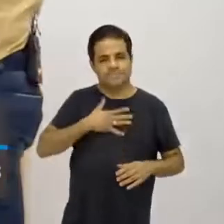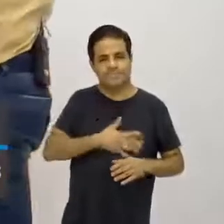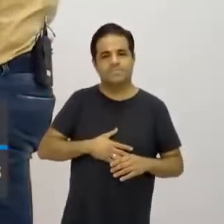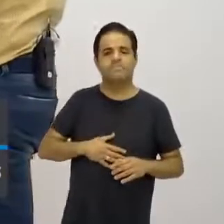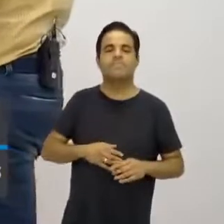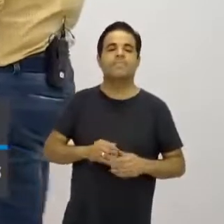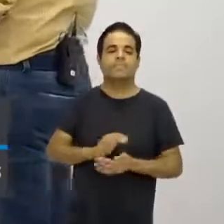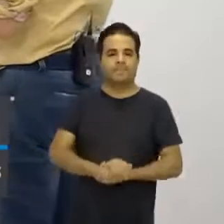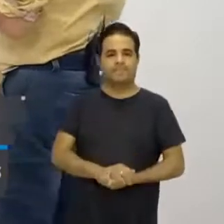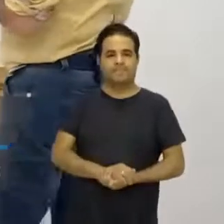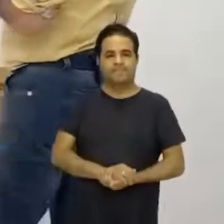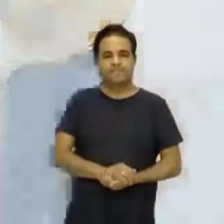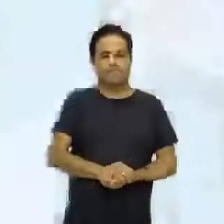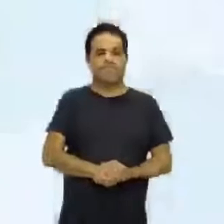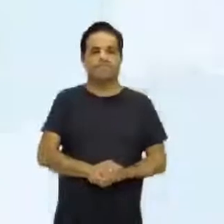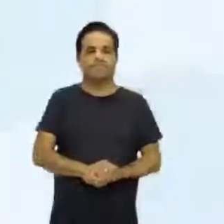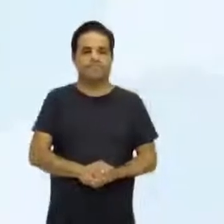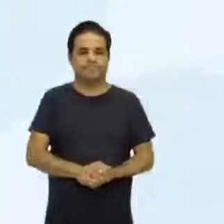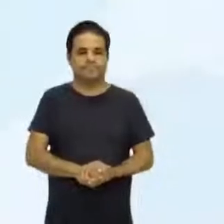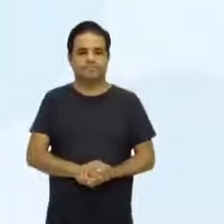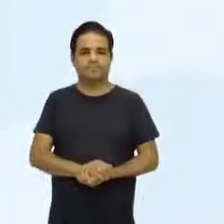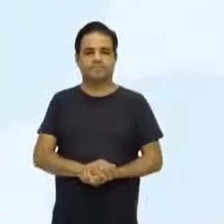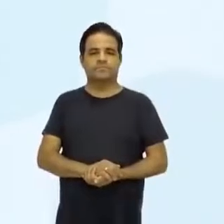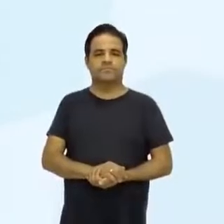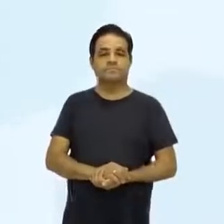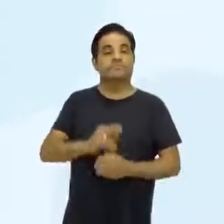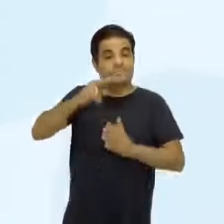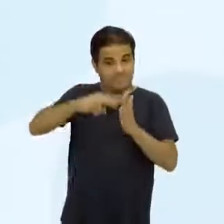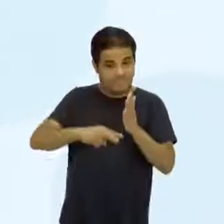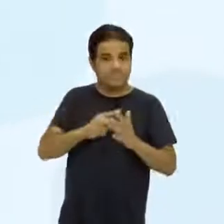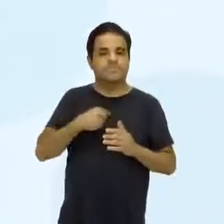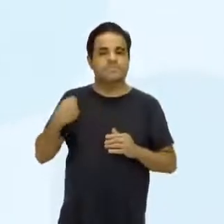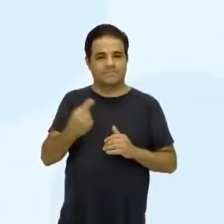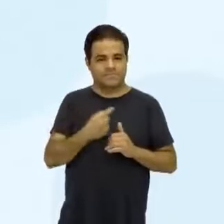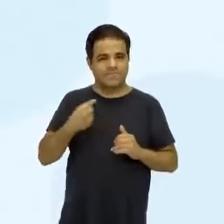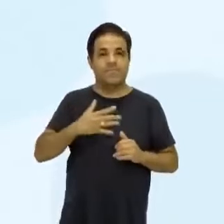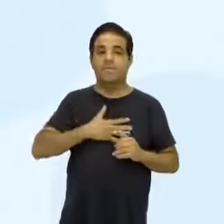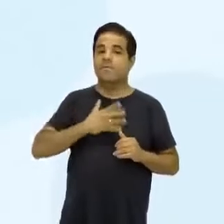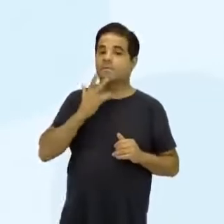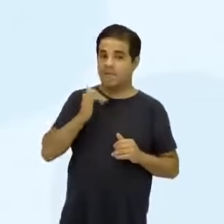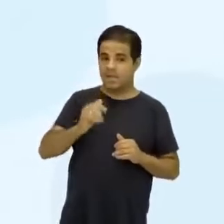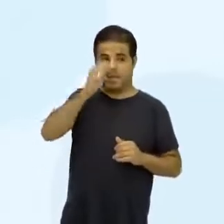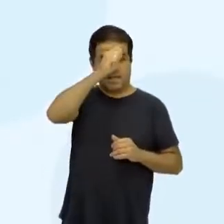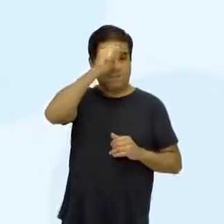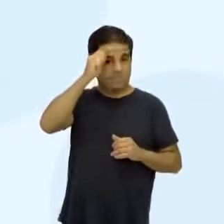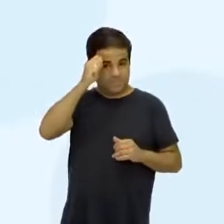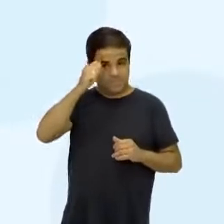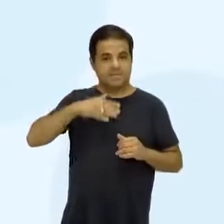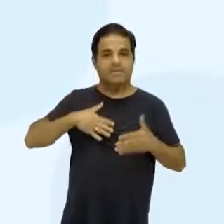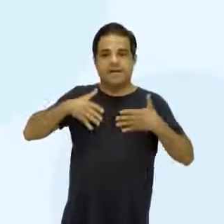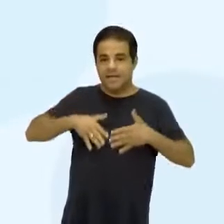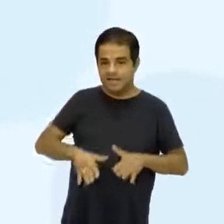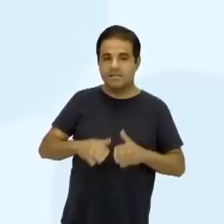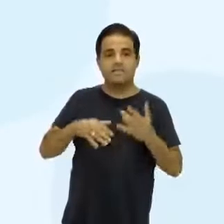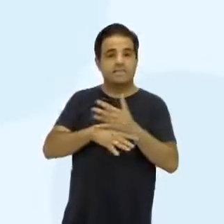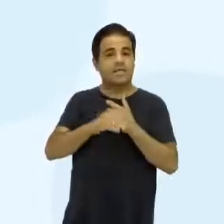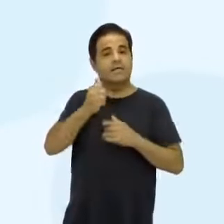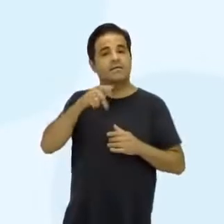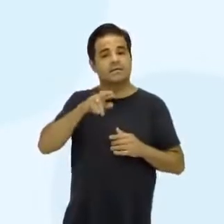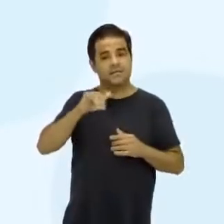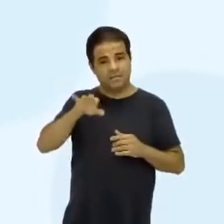trocar aqui a tela? Vamos lá. Vamos lá? Lê para nós, Mafezinha. Vamos lá. Meu pai, Alcides, nasceu em